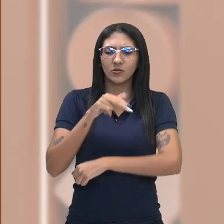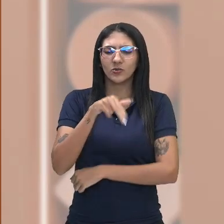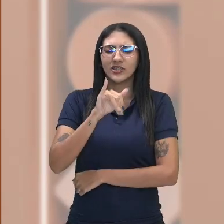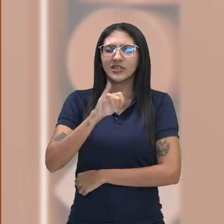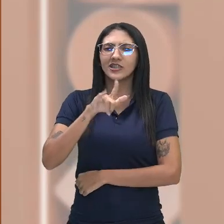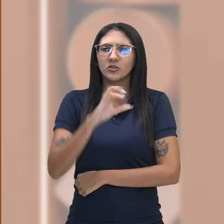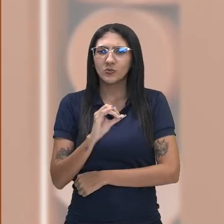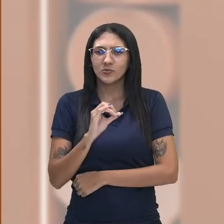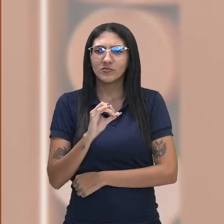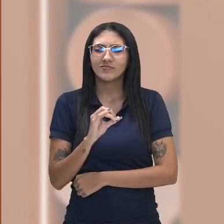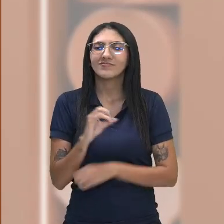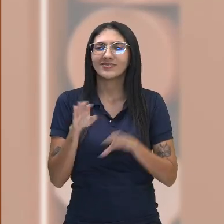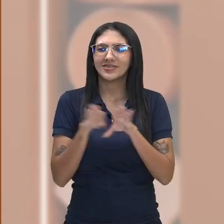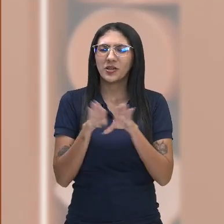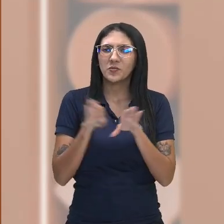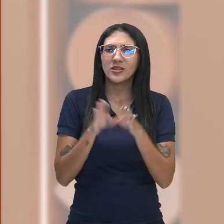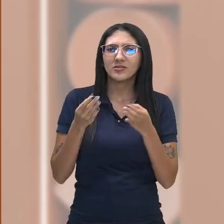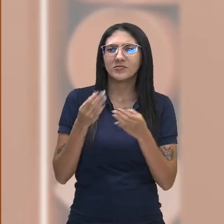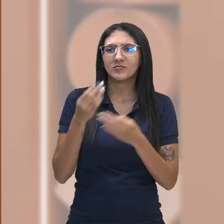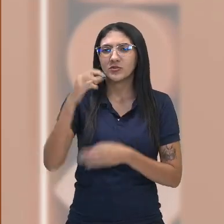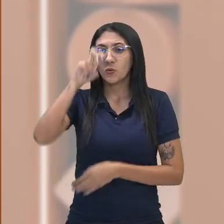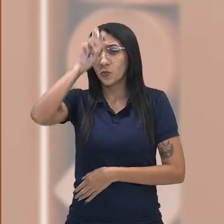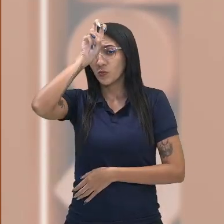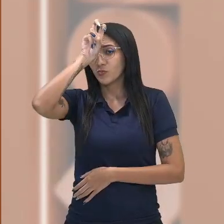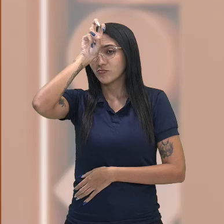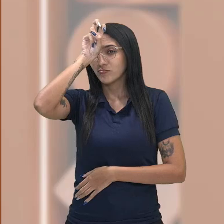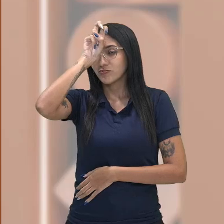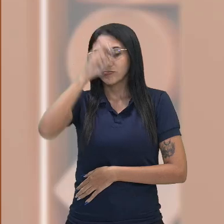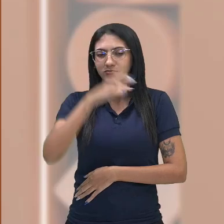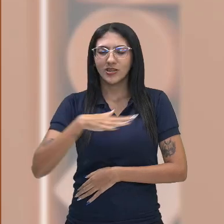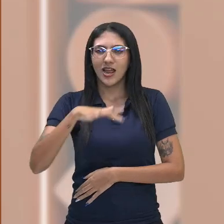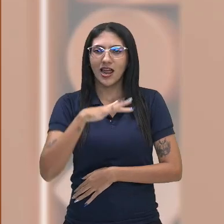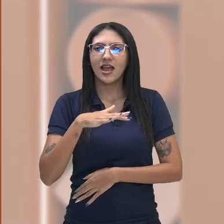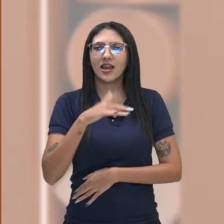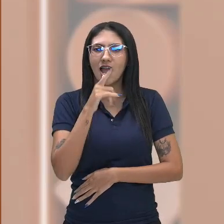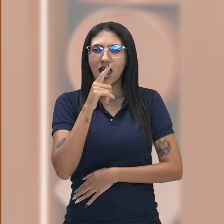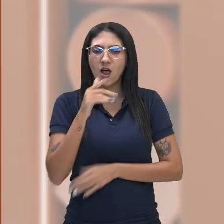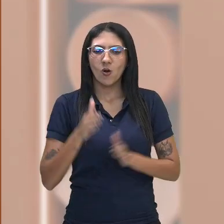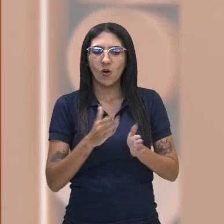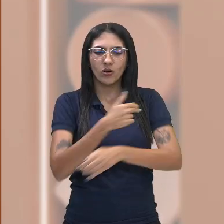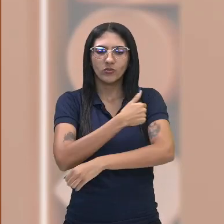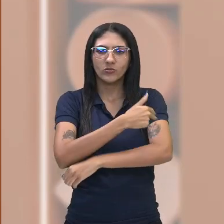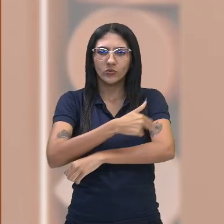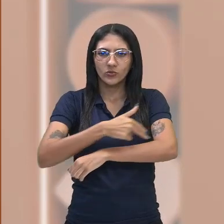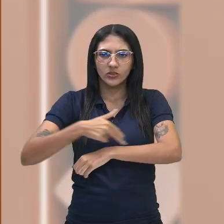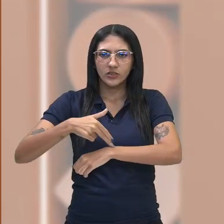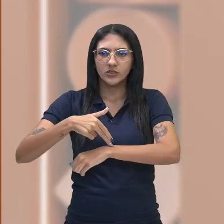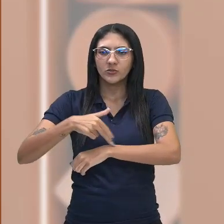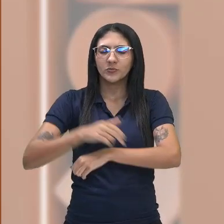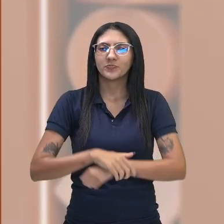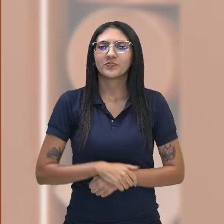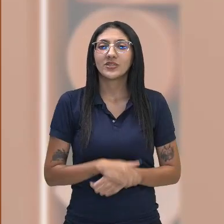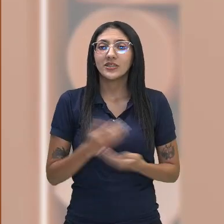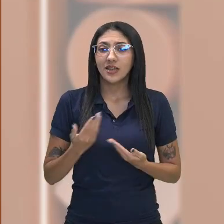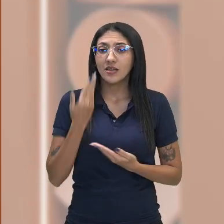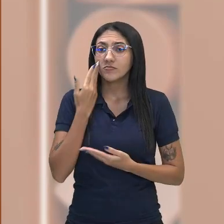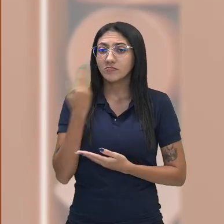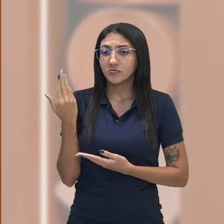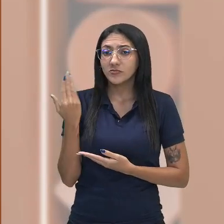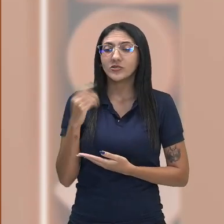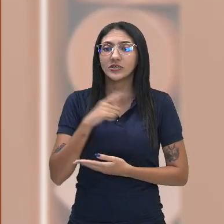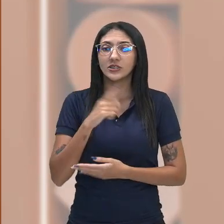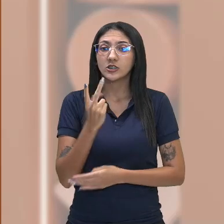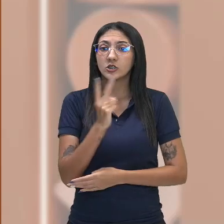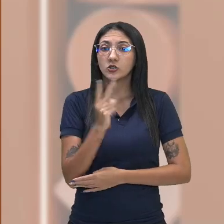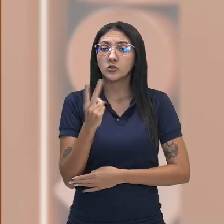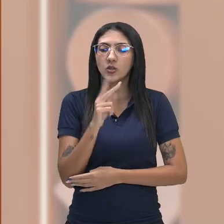no Egito, na verdade, né, a gente tem a presença do rio Nilo. E agora aqui no Mali a gente tem esses dois rios aqui, né, o Níger e